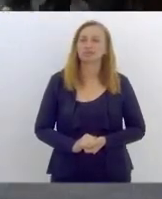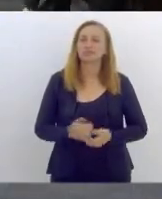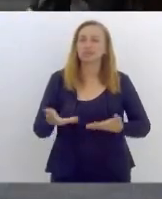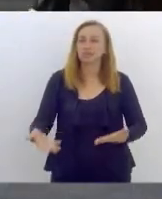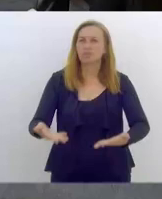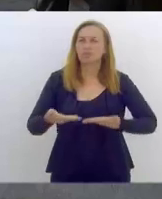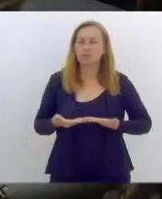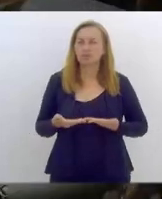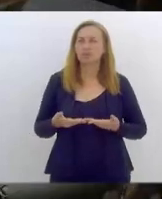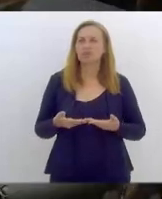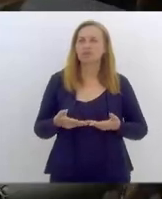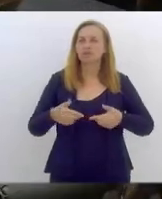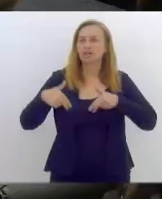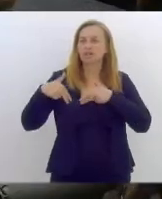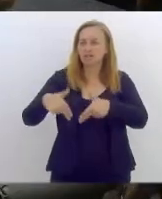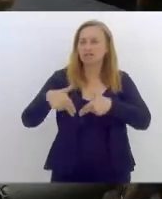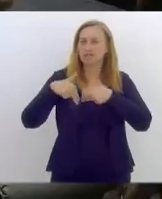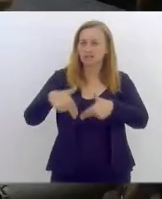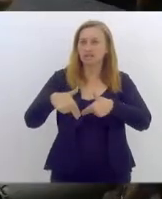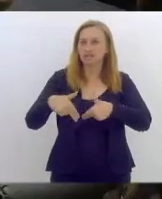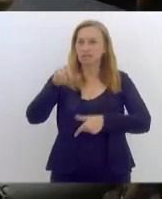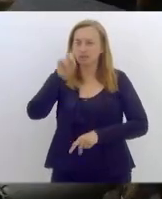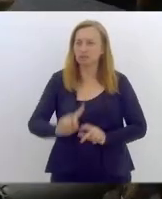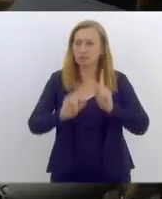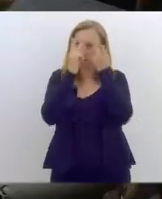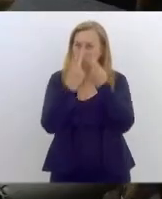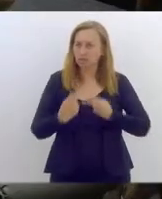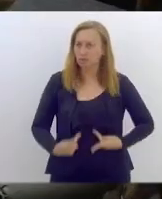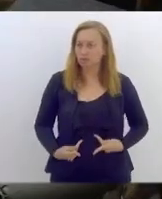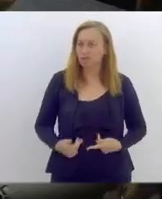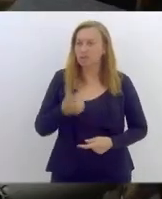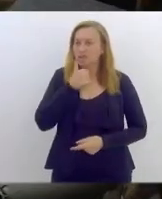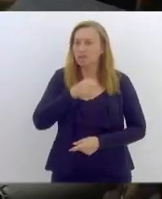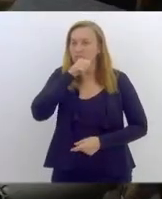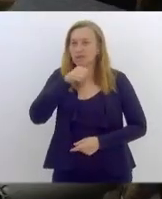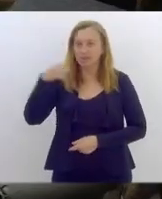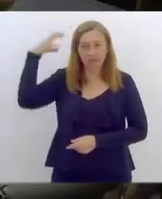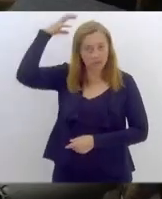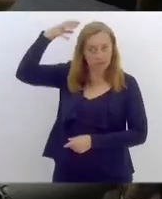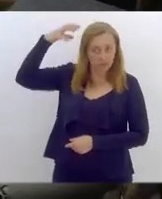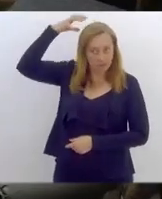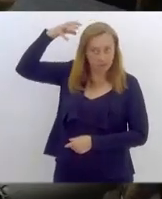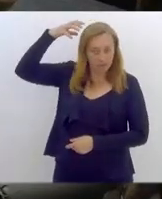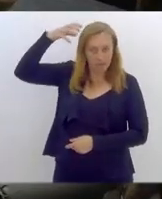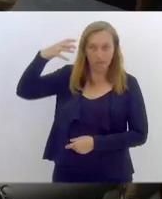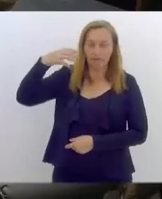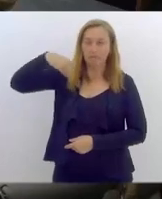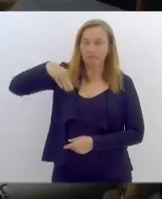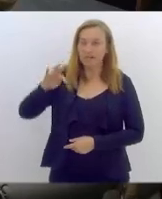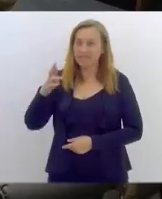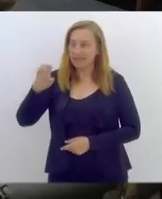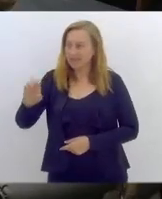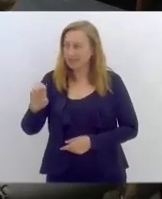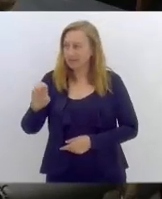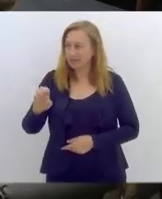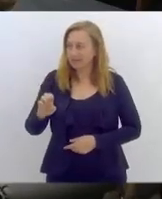Convido ainda a ativista militante de direitos humanos e mãe de Marielle Franco, Marinette da Silva.